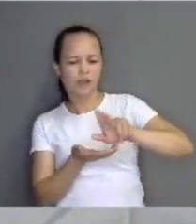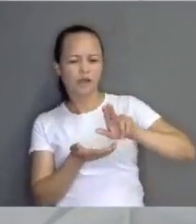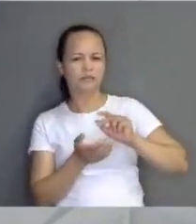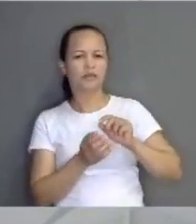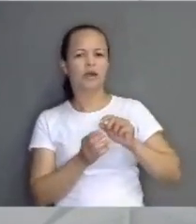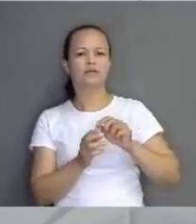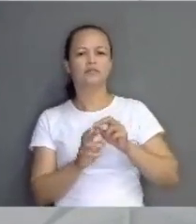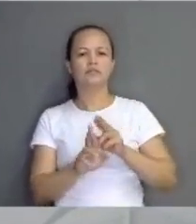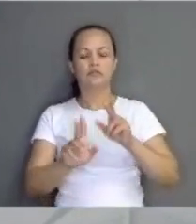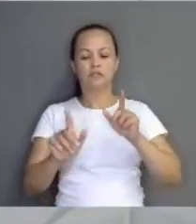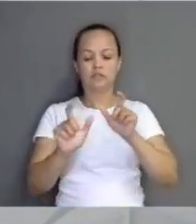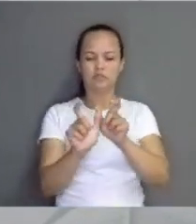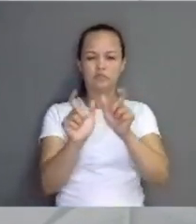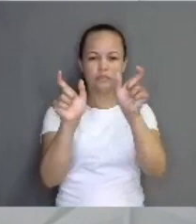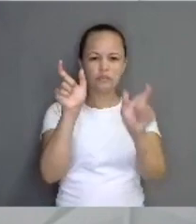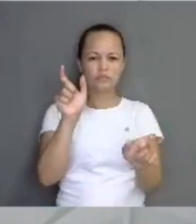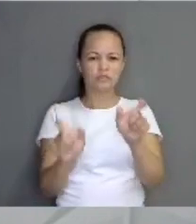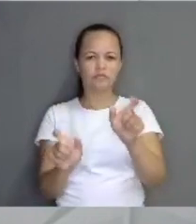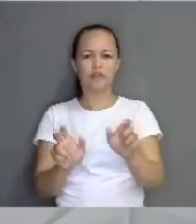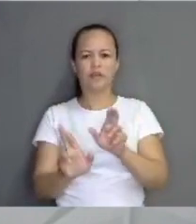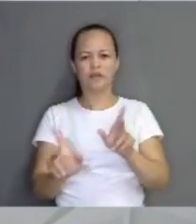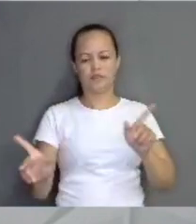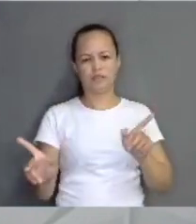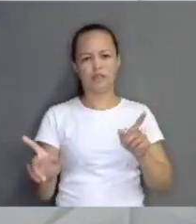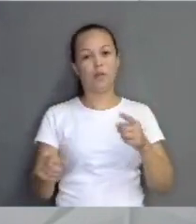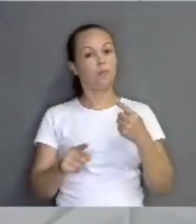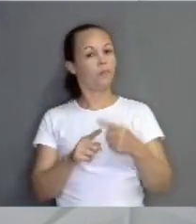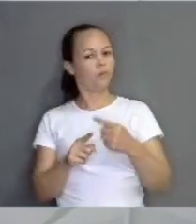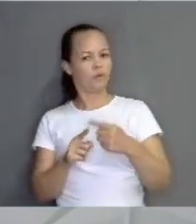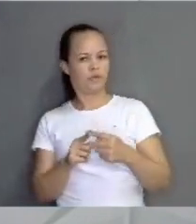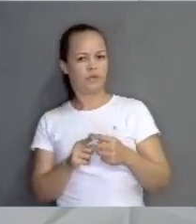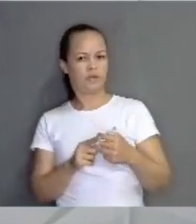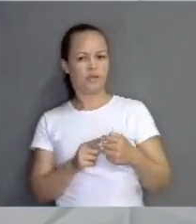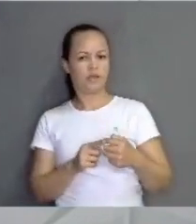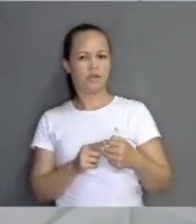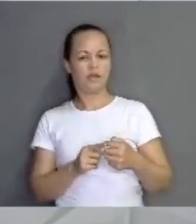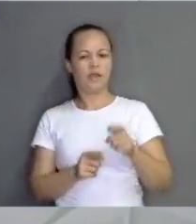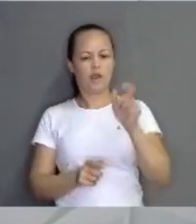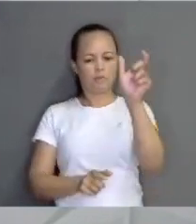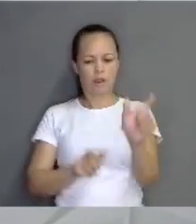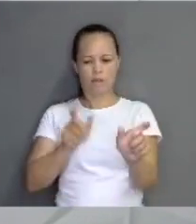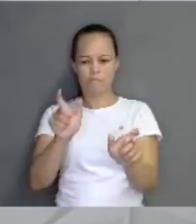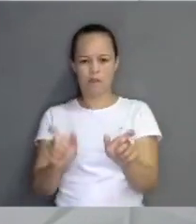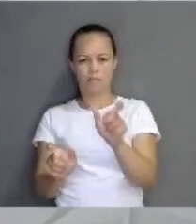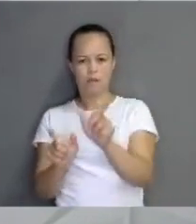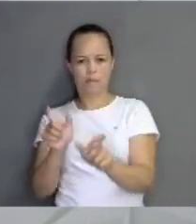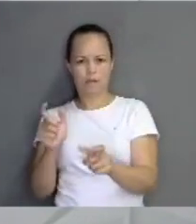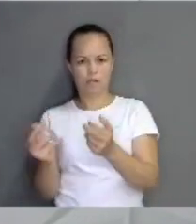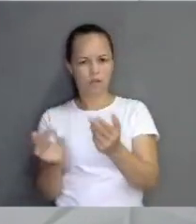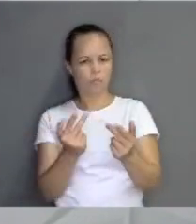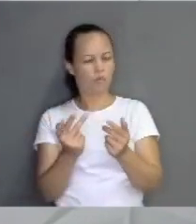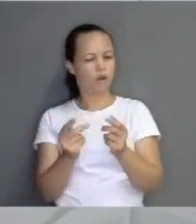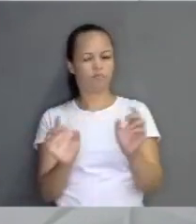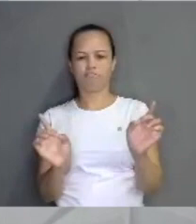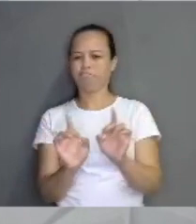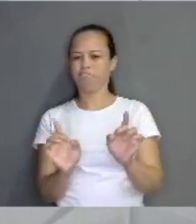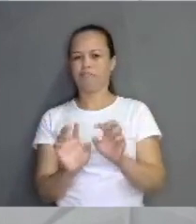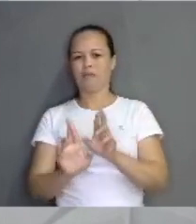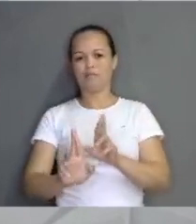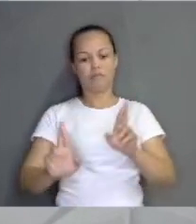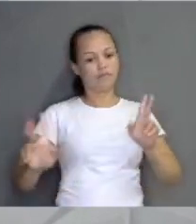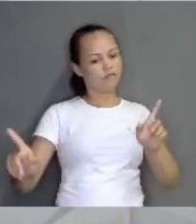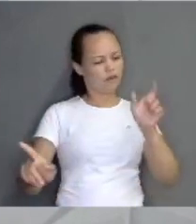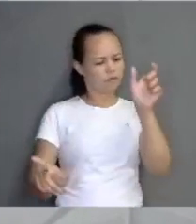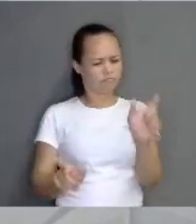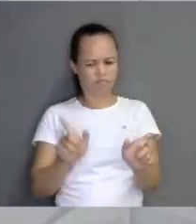uma vez, ninguém é igual a ninguém. Ainda bem, né? Ainda bem que ninguém é igual a ninguém. Ainda bem que